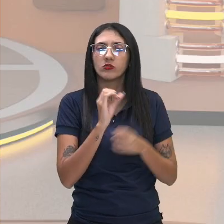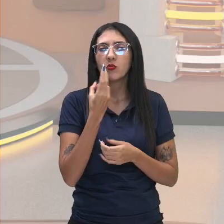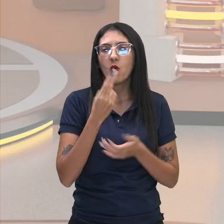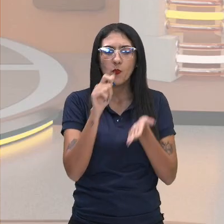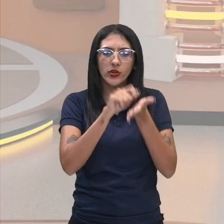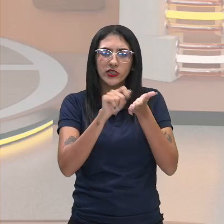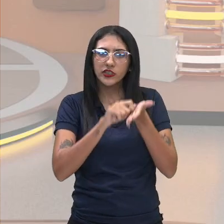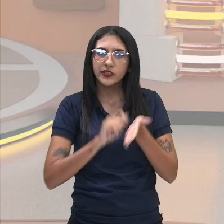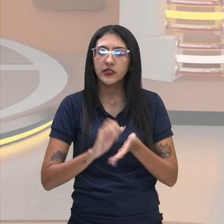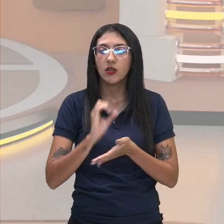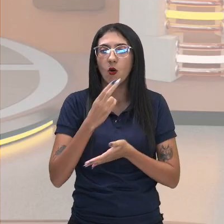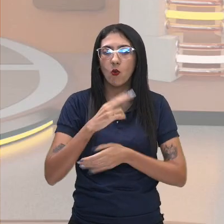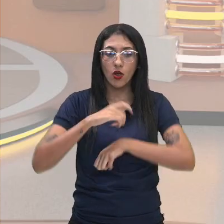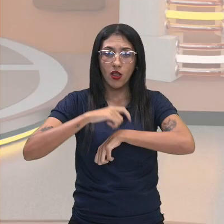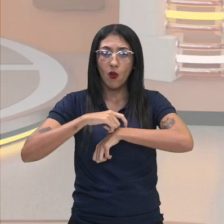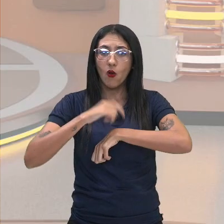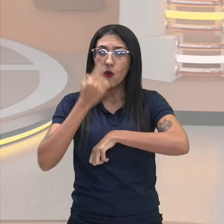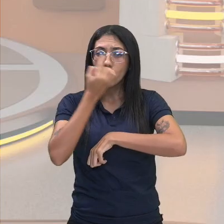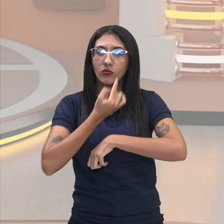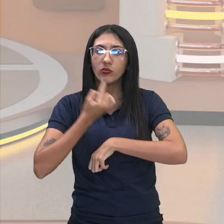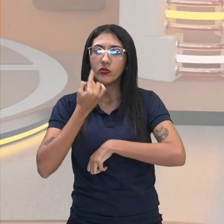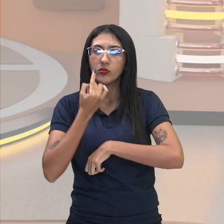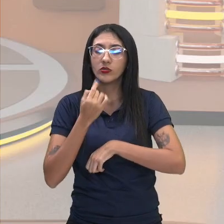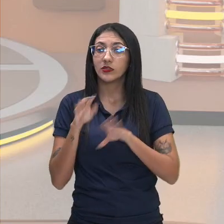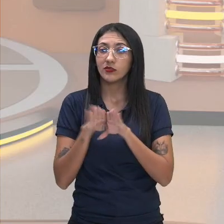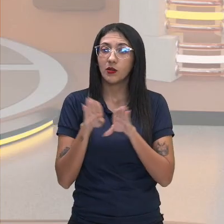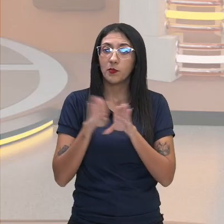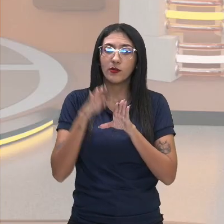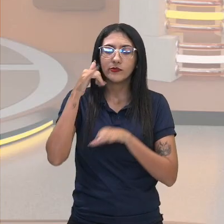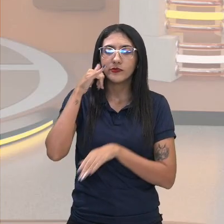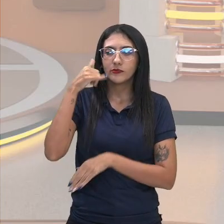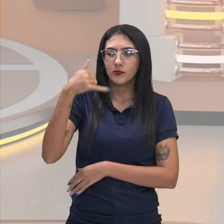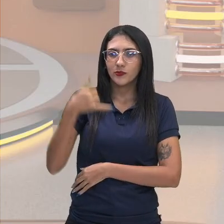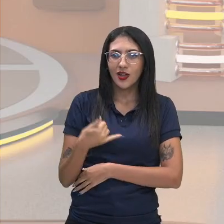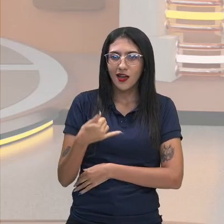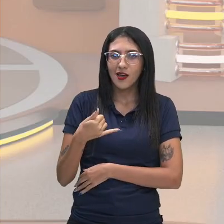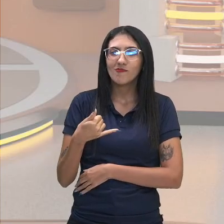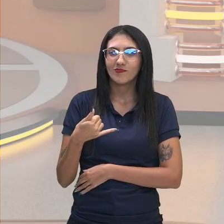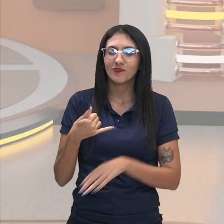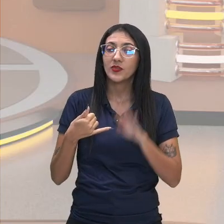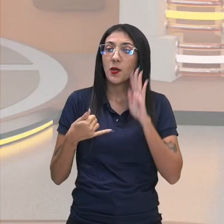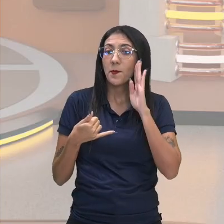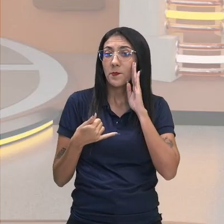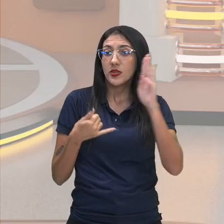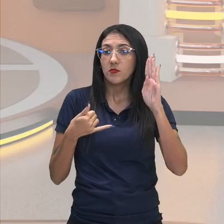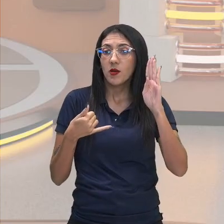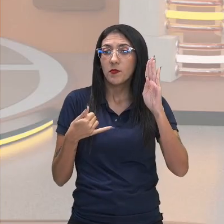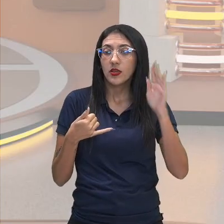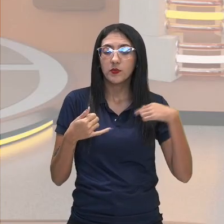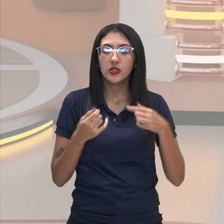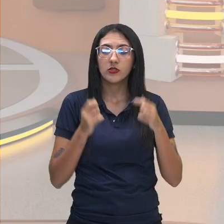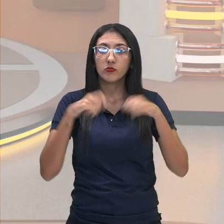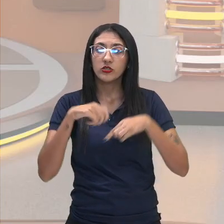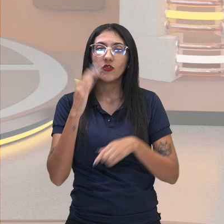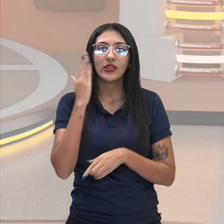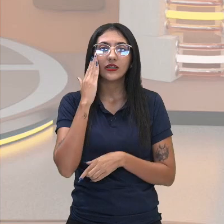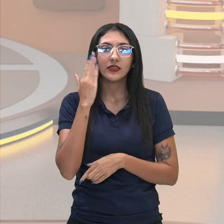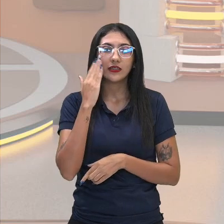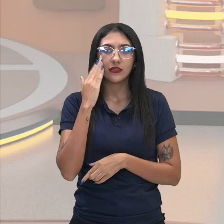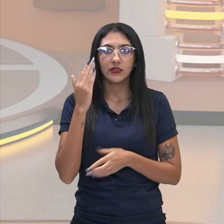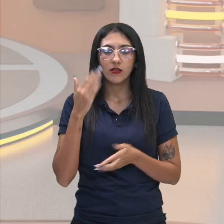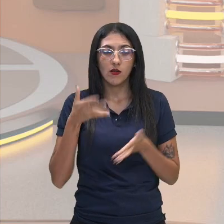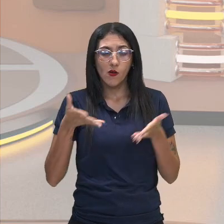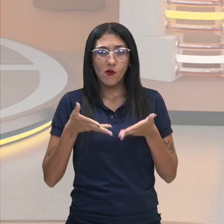o relógio e o celular também, principalmente para compreender, né, o tempo